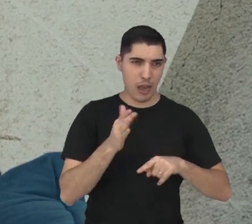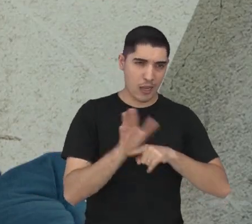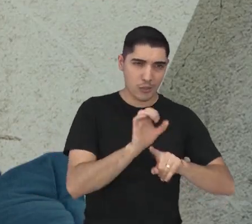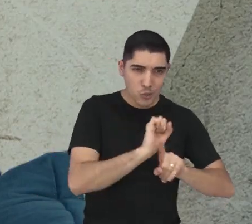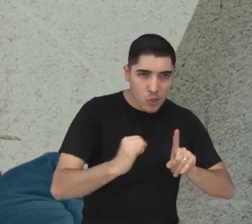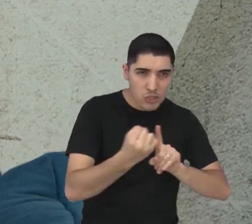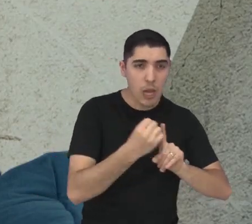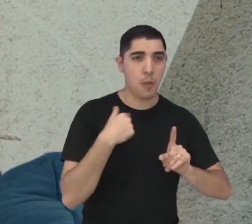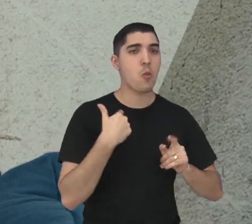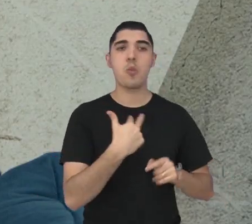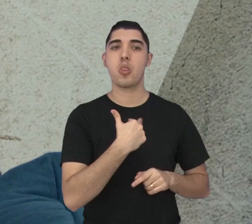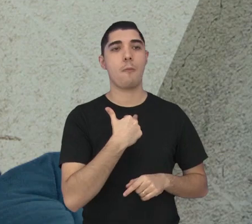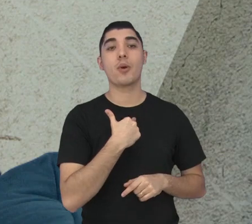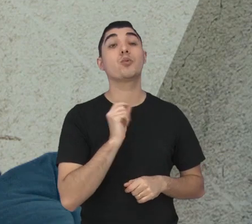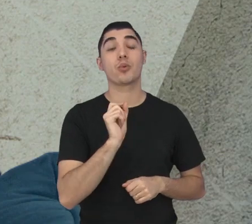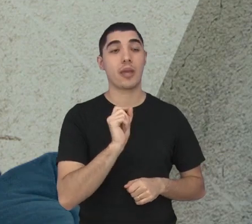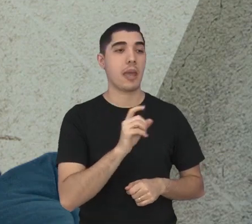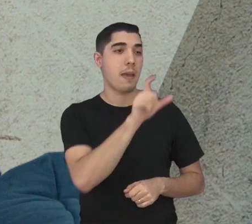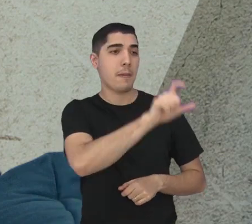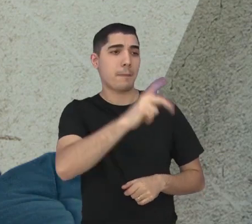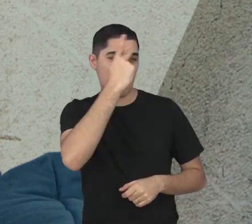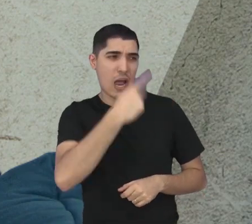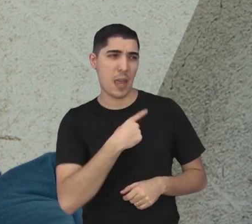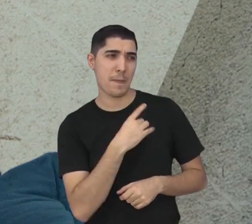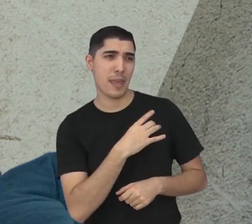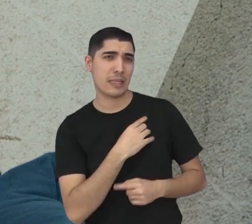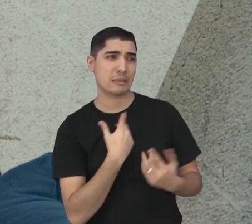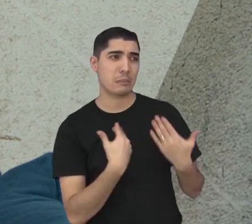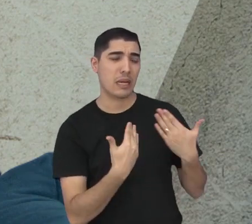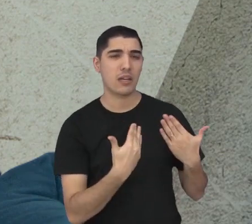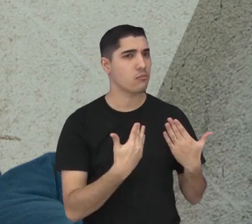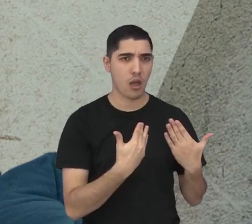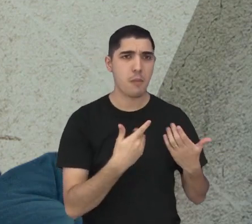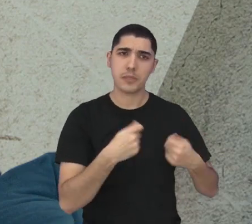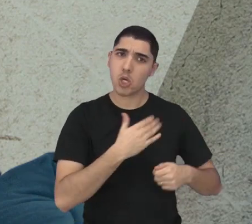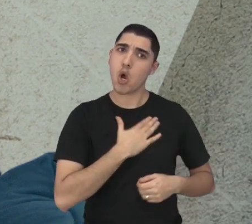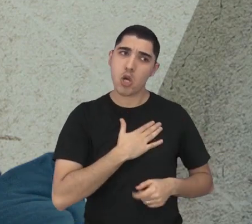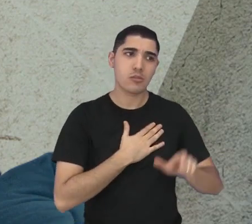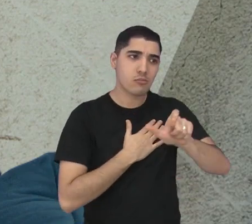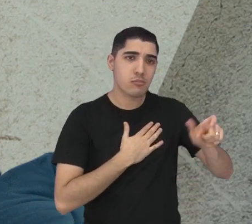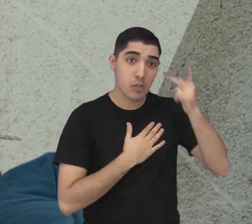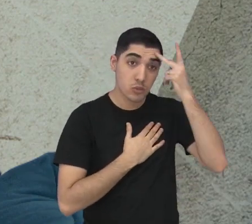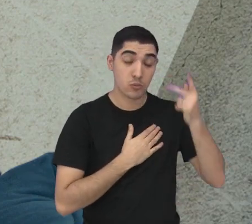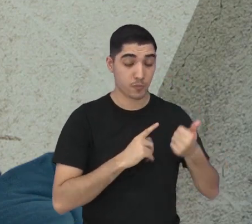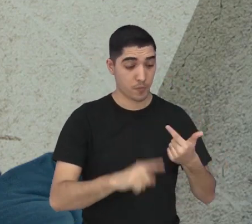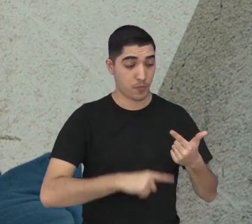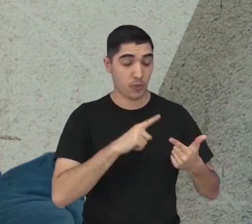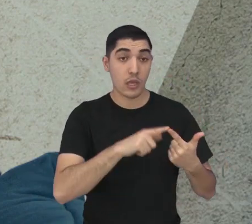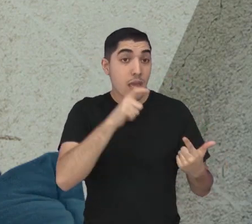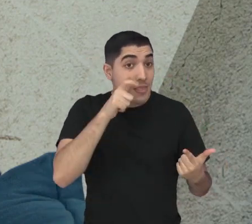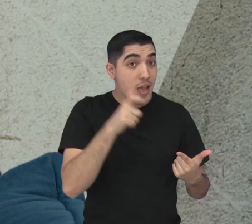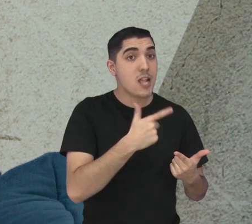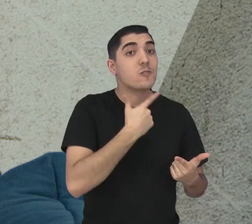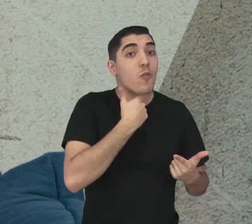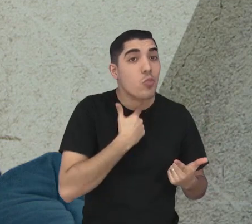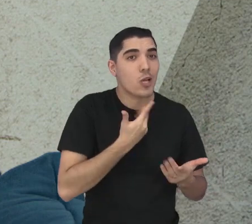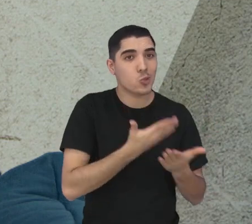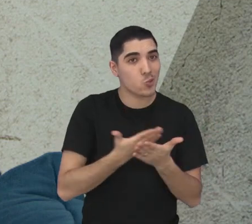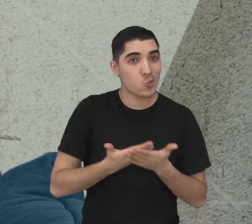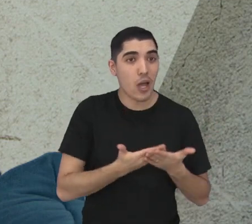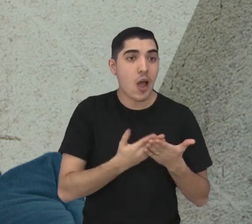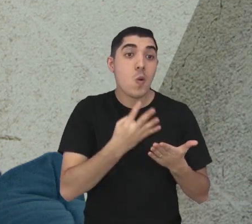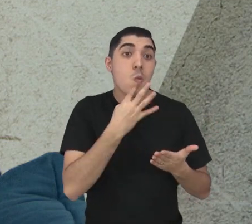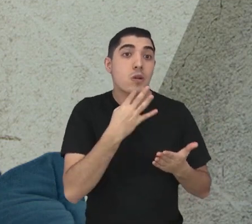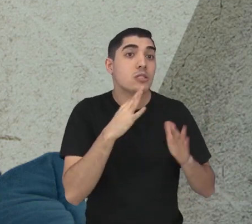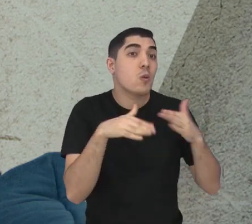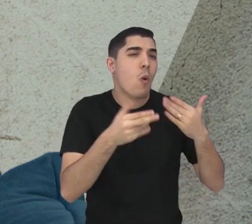pode ter medo de gente, tem que gostar de gente, né? E também gostar de estudar e se interessar pelos